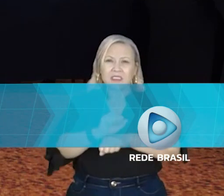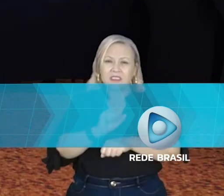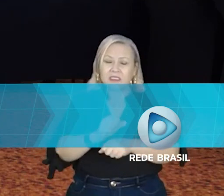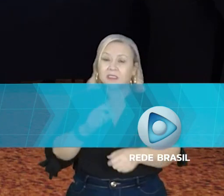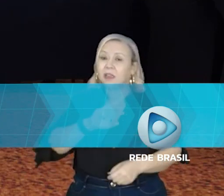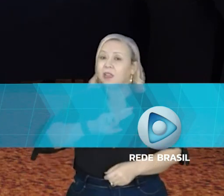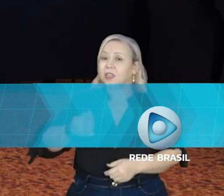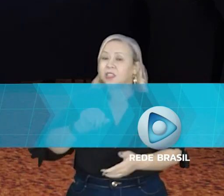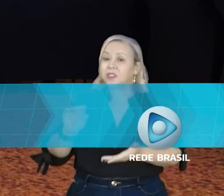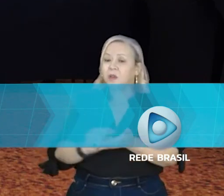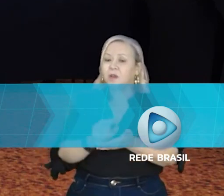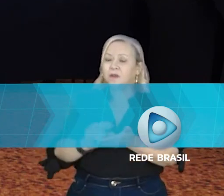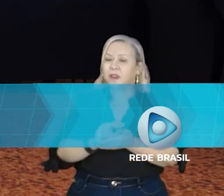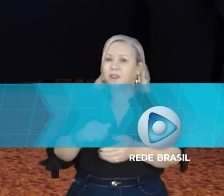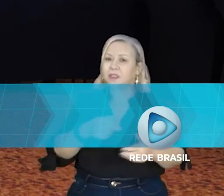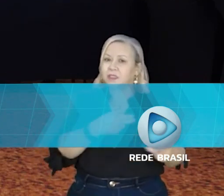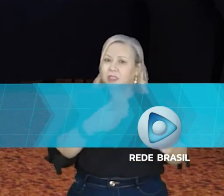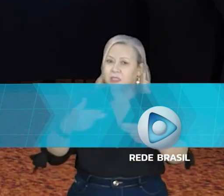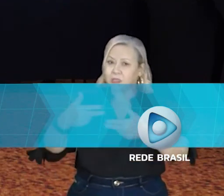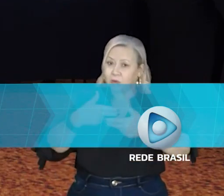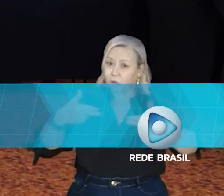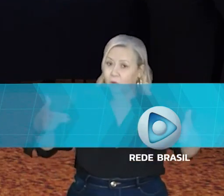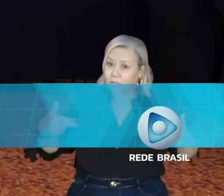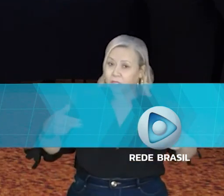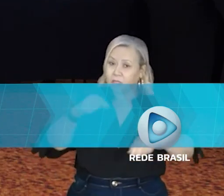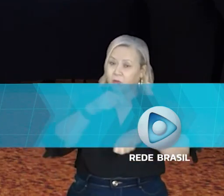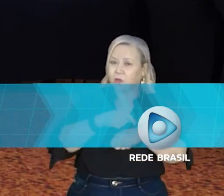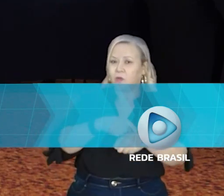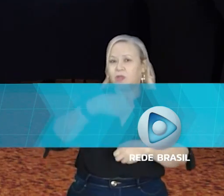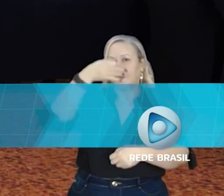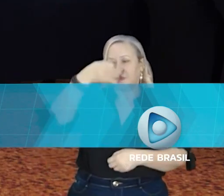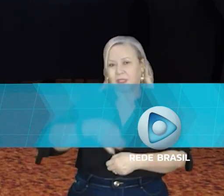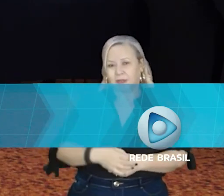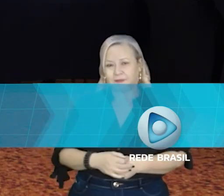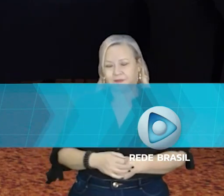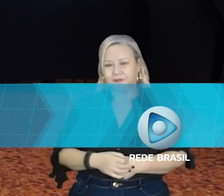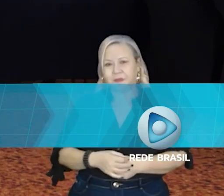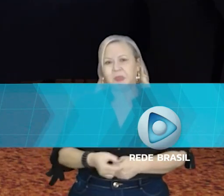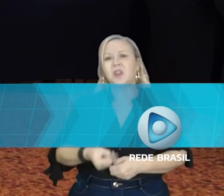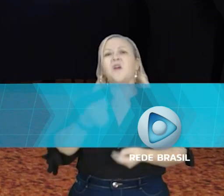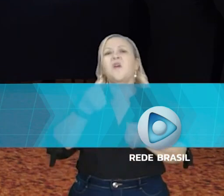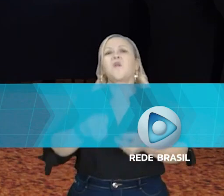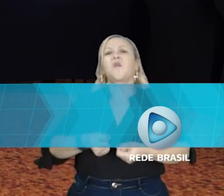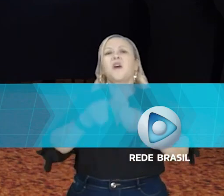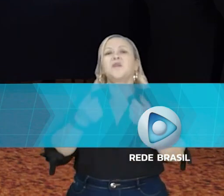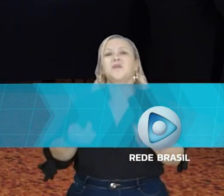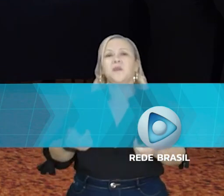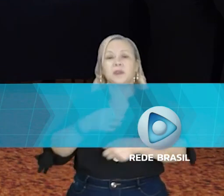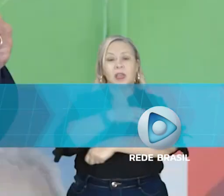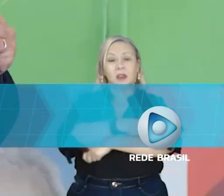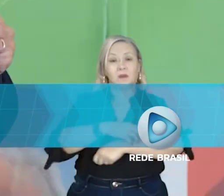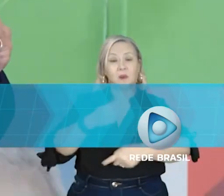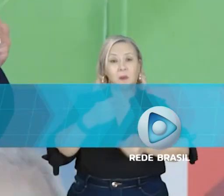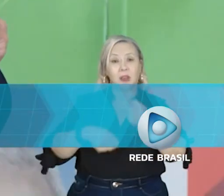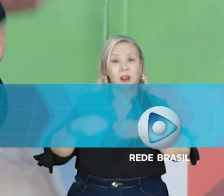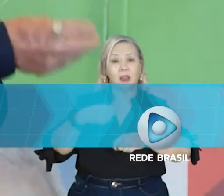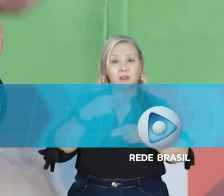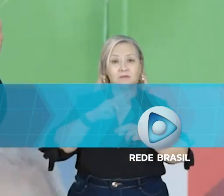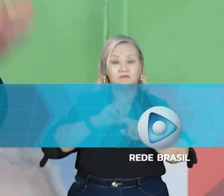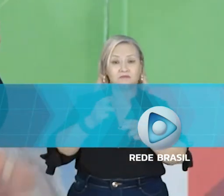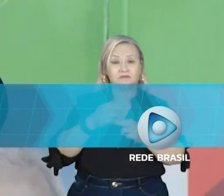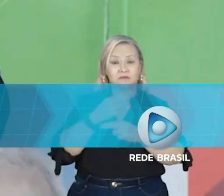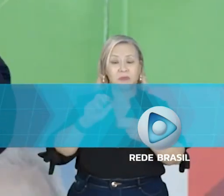investiram. Quanto custou não ter feito a reforma agrária na década de 50? Quanto